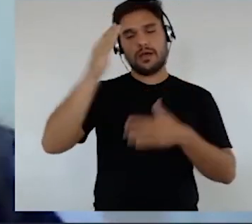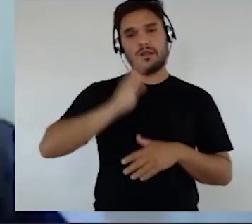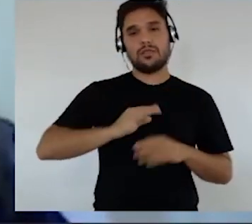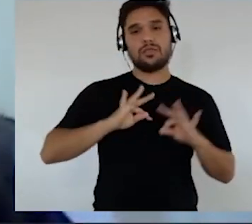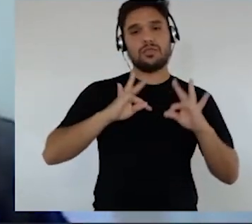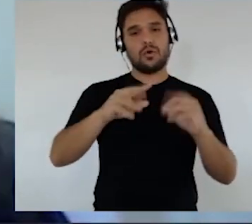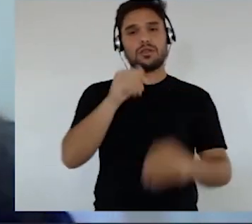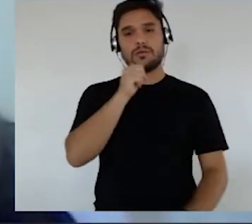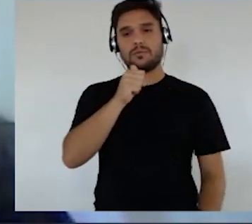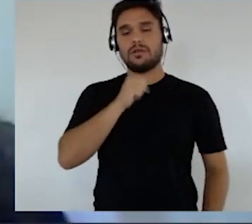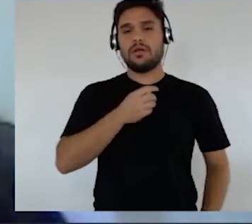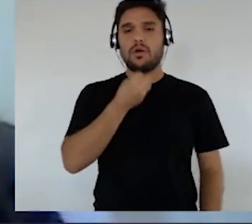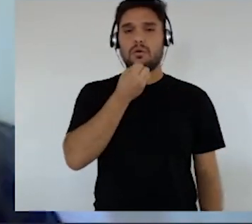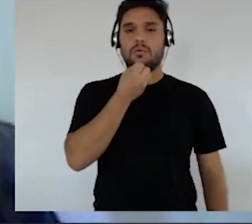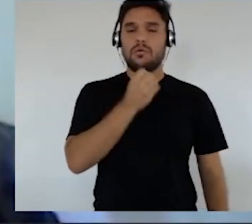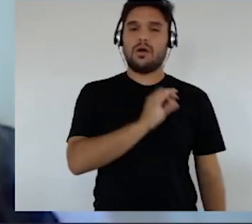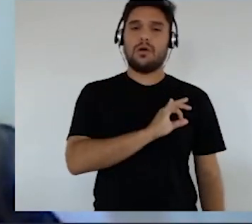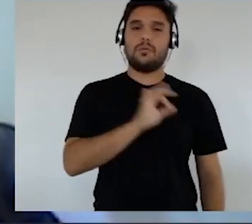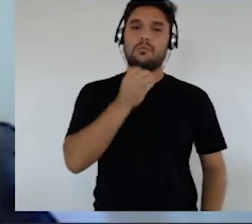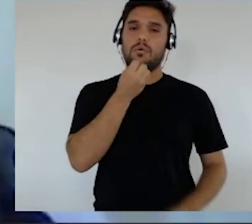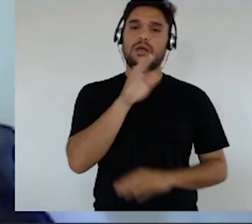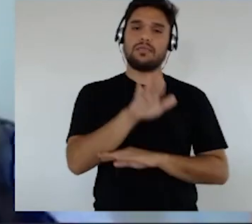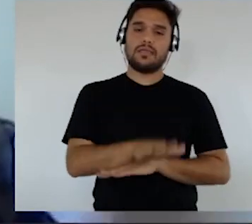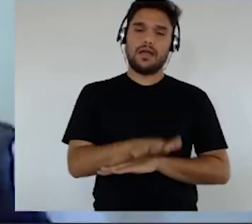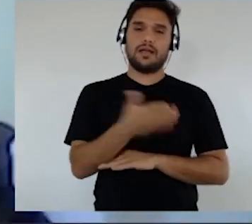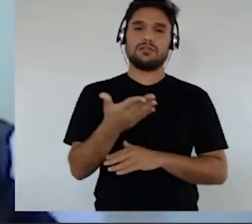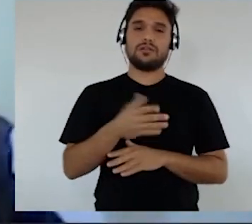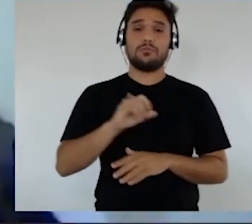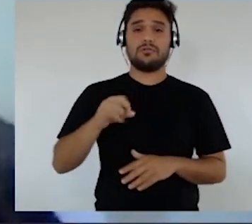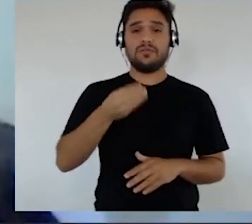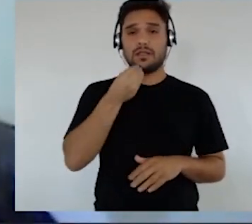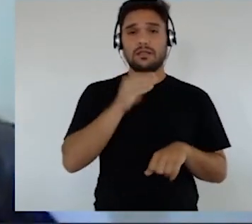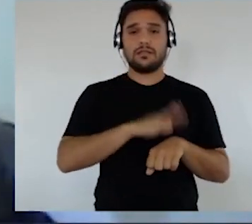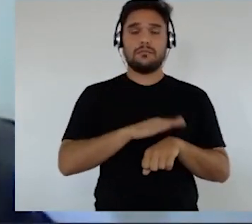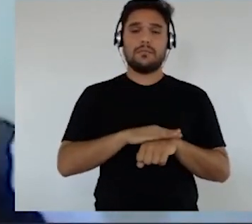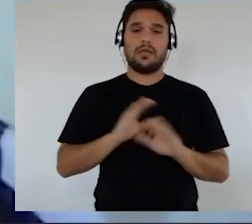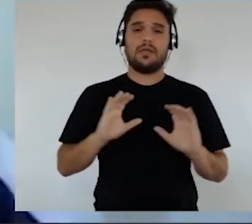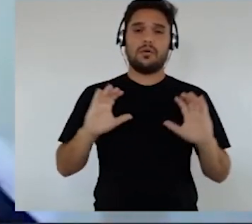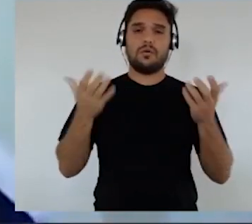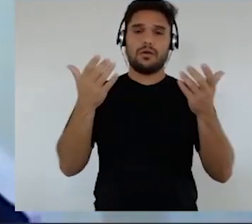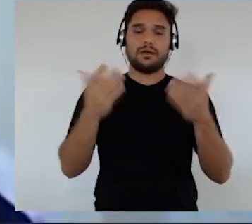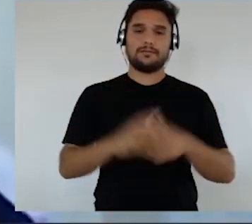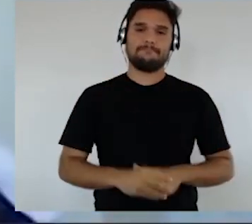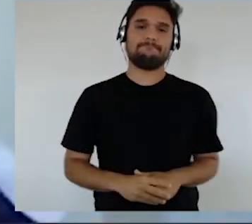a todas e tenhamos uma boa tarde, aproveitando aí o resto do nosso evento.